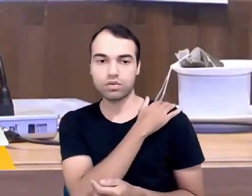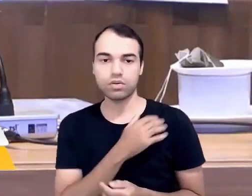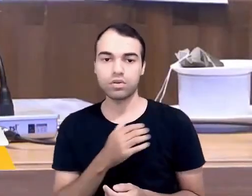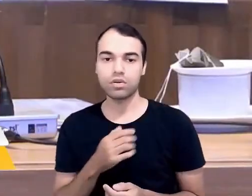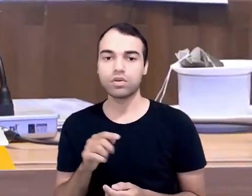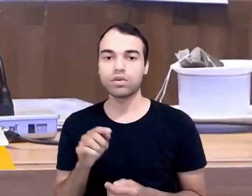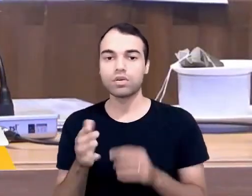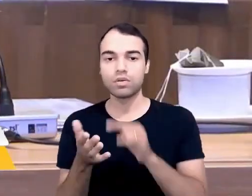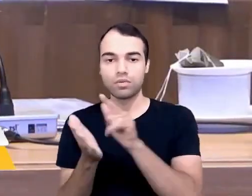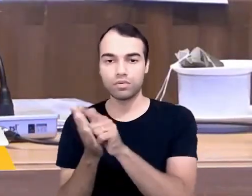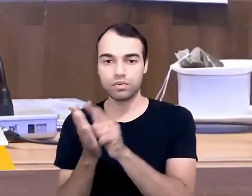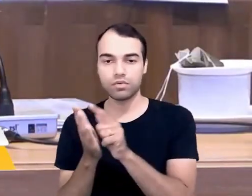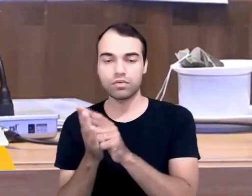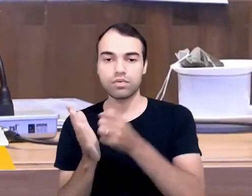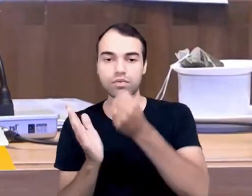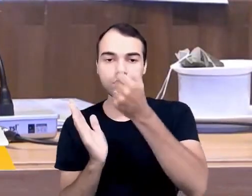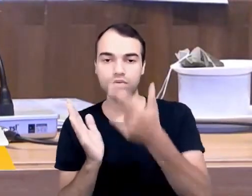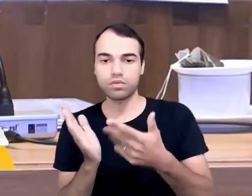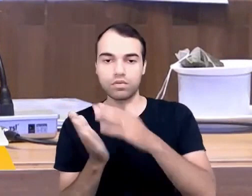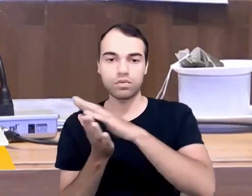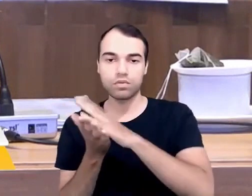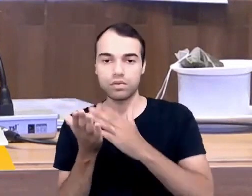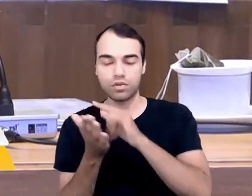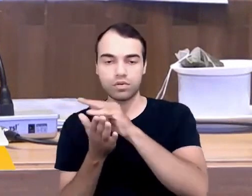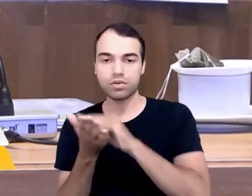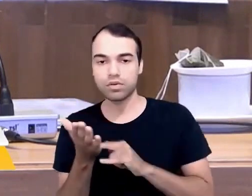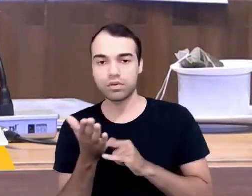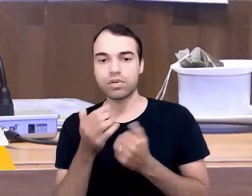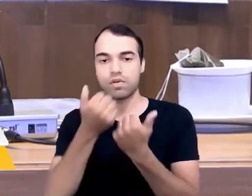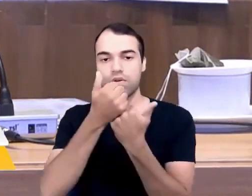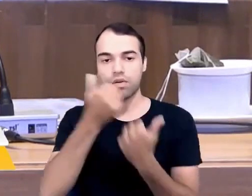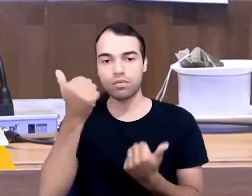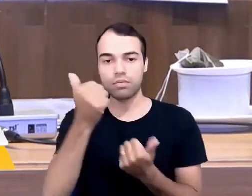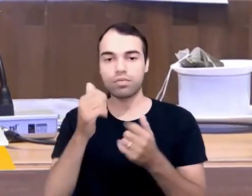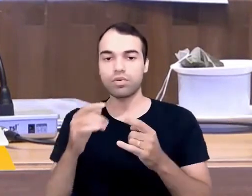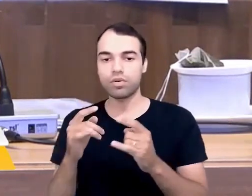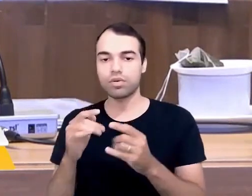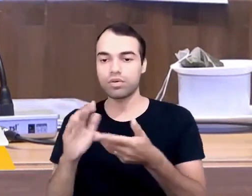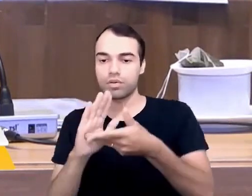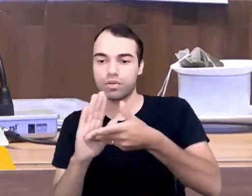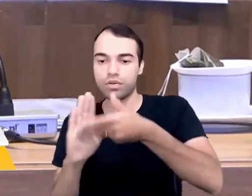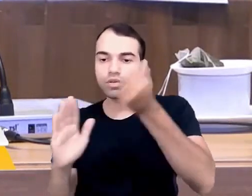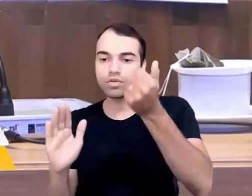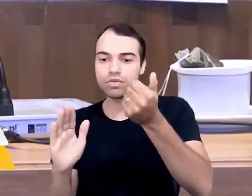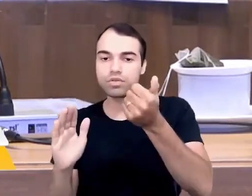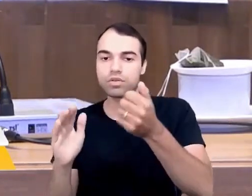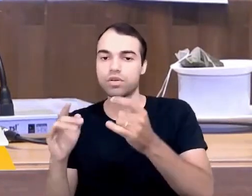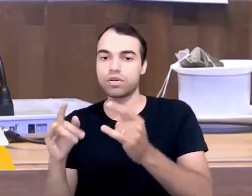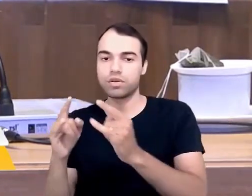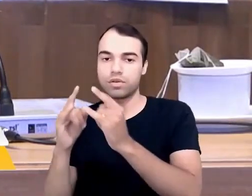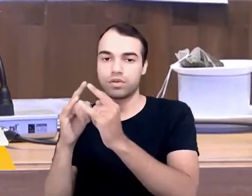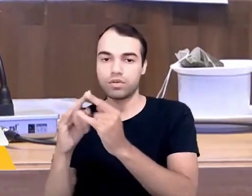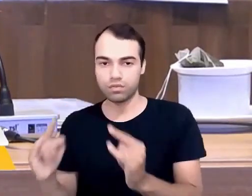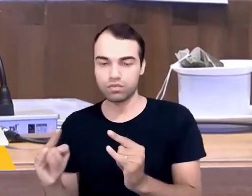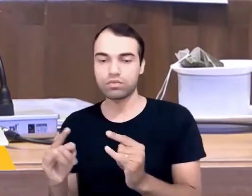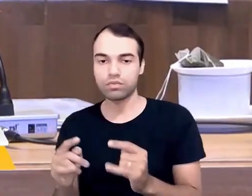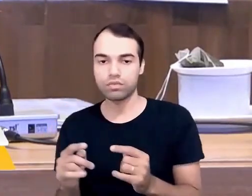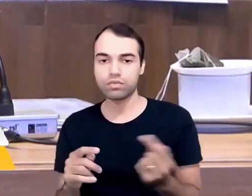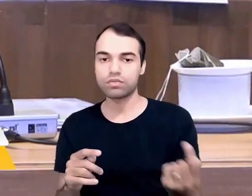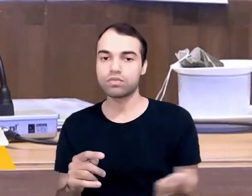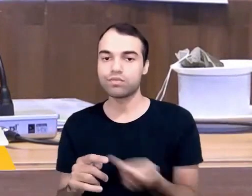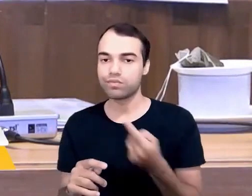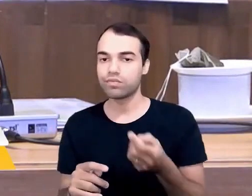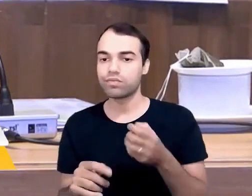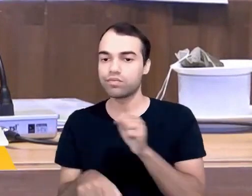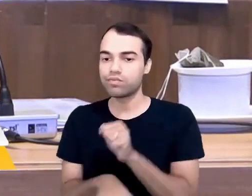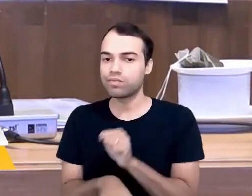apoio para a retirada do comércio ambulante. Né? A gente chegava nas reuniões, a gente tinha a expectativa que era para tratar da retirada